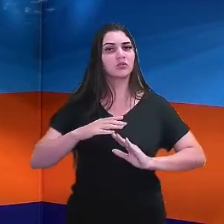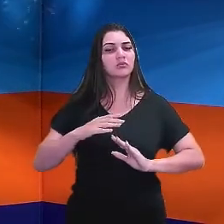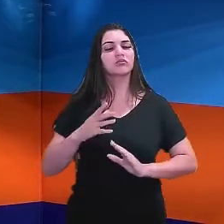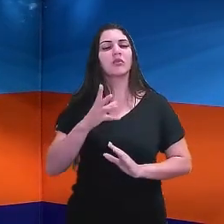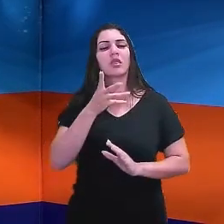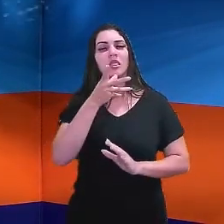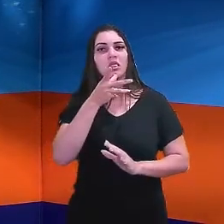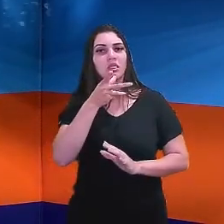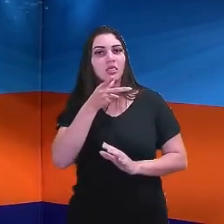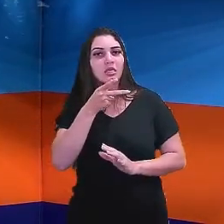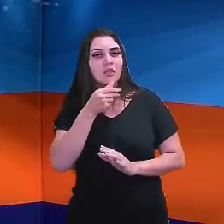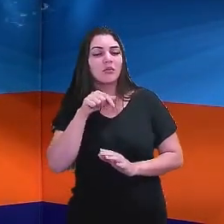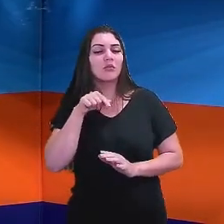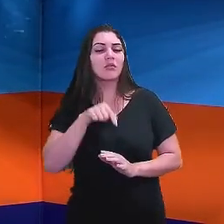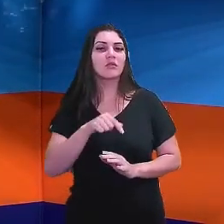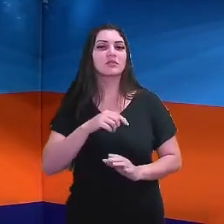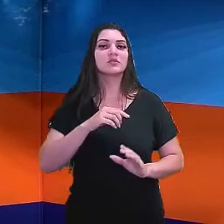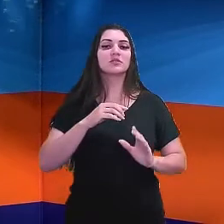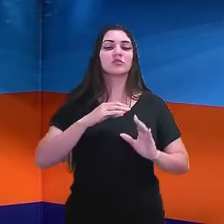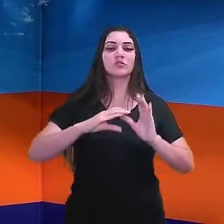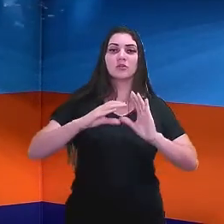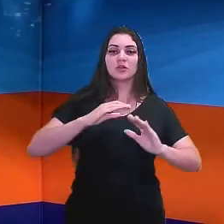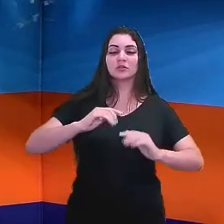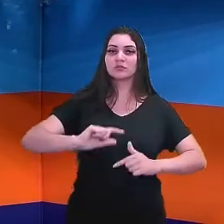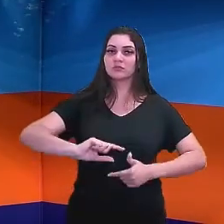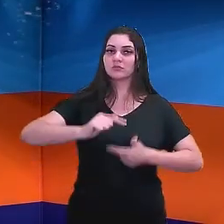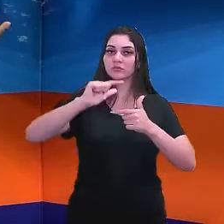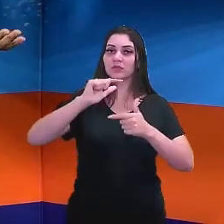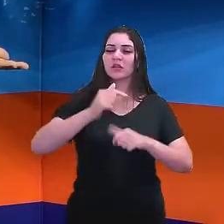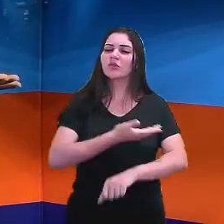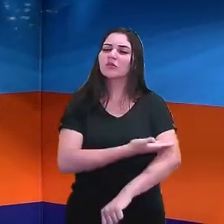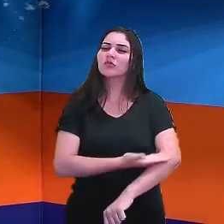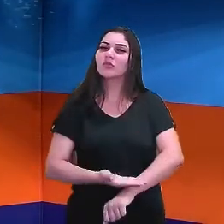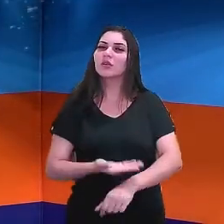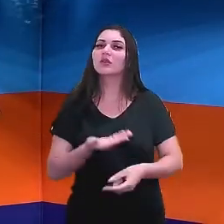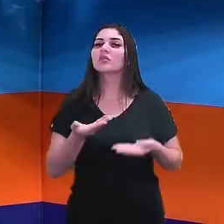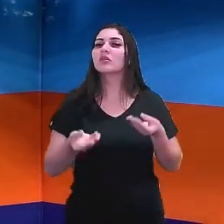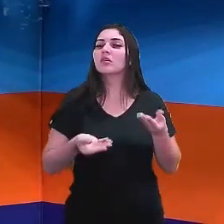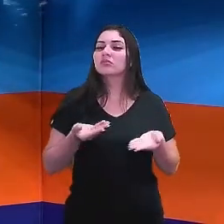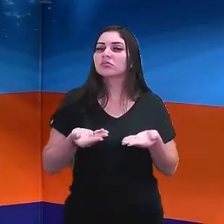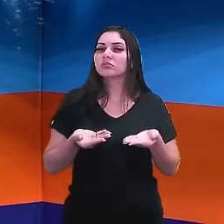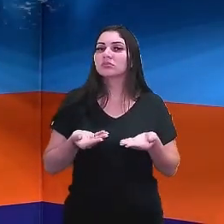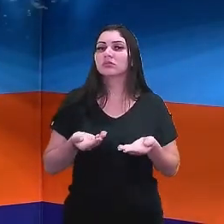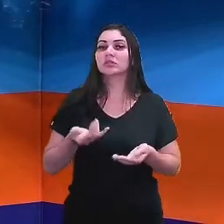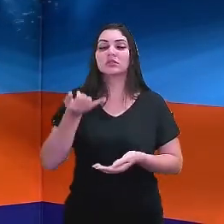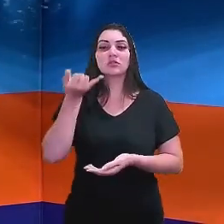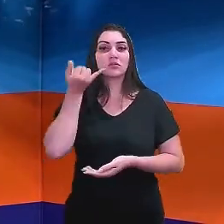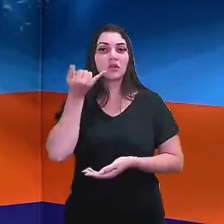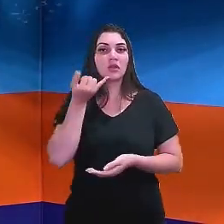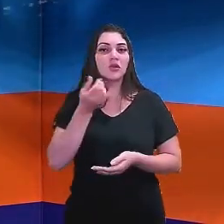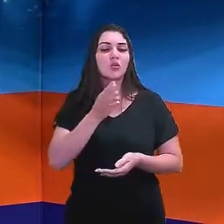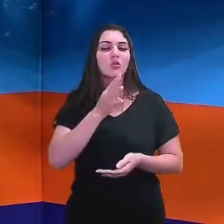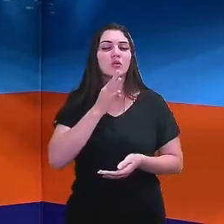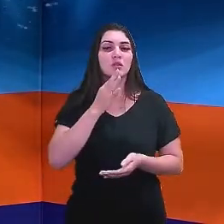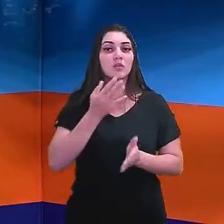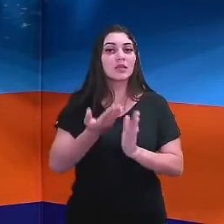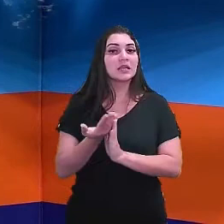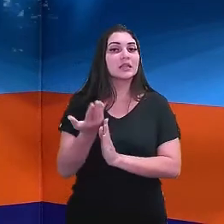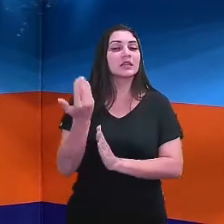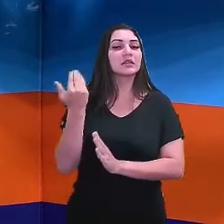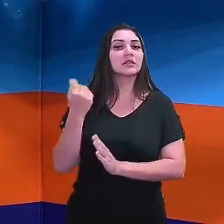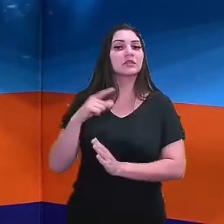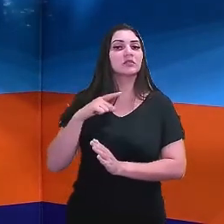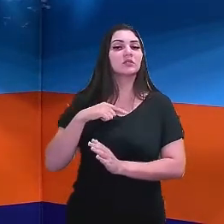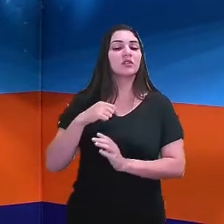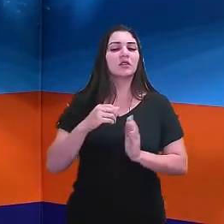levou esses meios de comunicação para se evoluir. A gente hoje é acostumado ao quê? Ao smartphone. Mas conhecemos que antes do smartphone veio uma